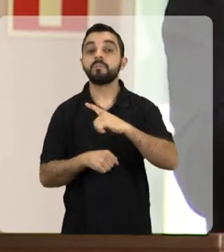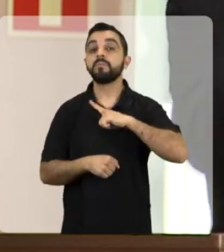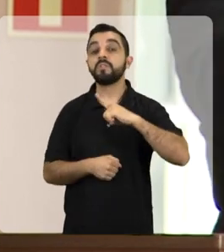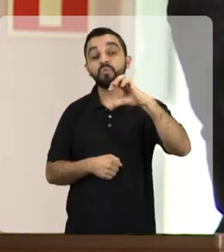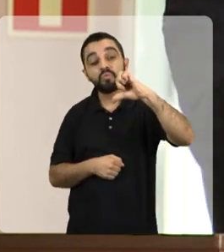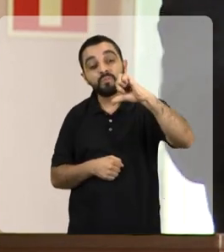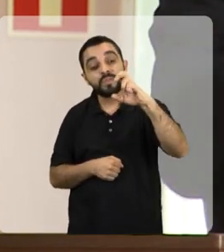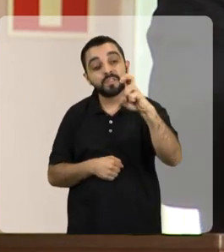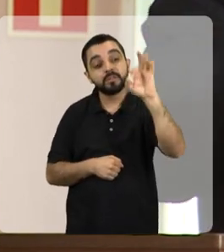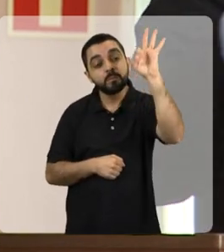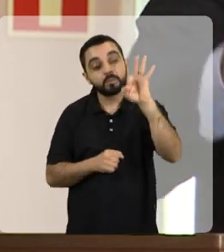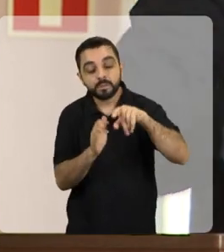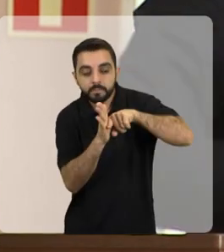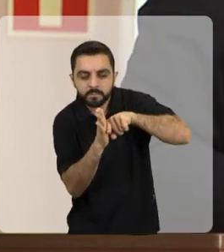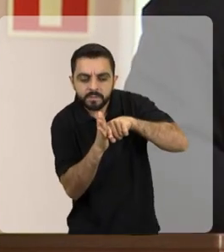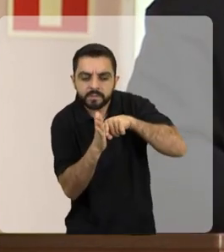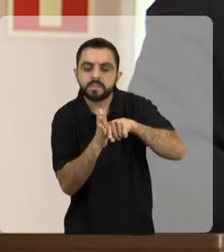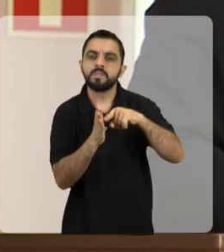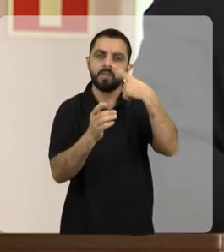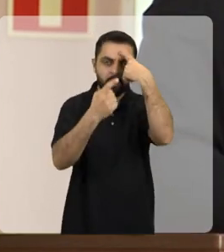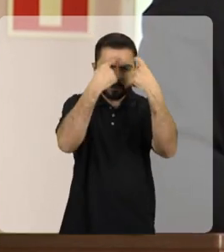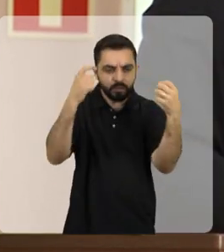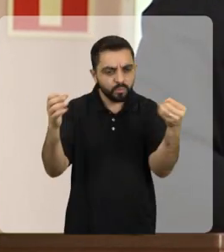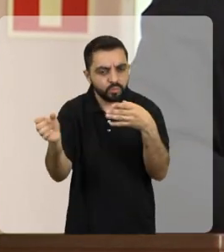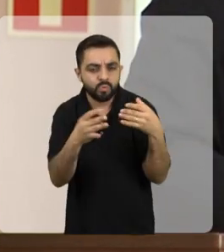95% da ciência, tecnologia e inovação no Brasil.